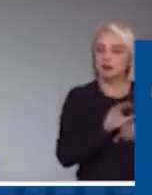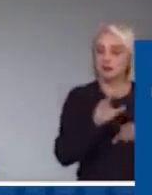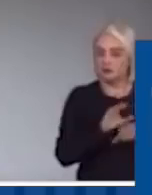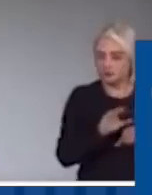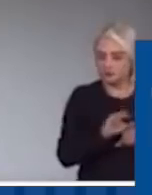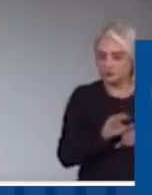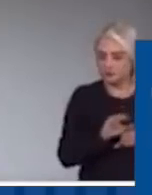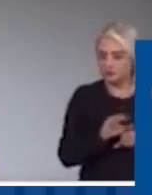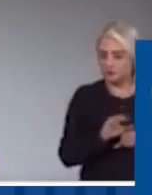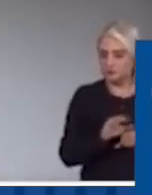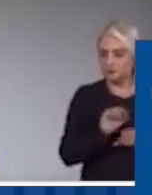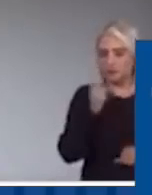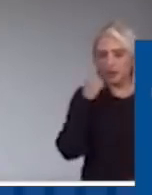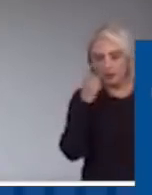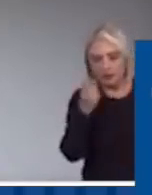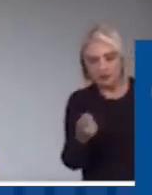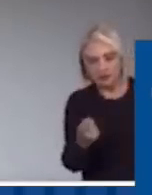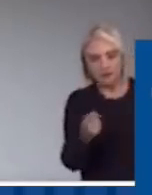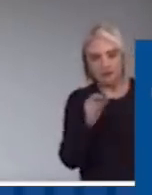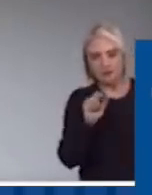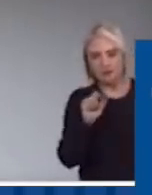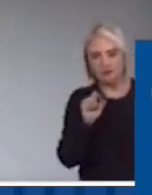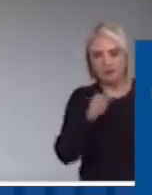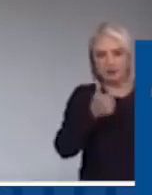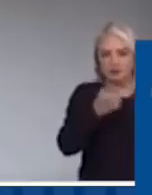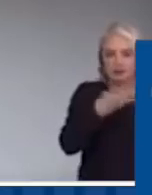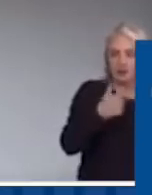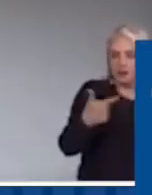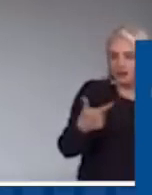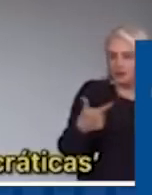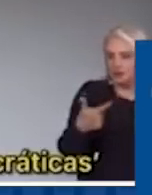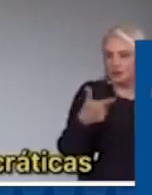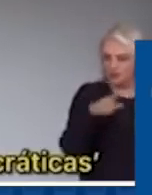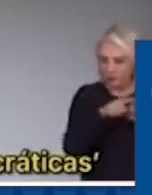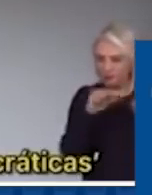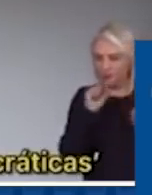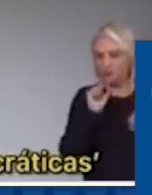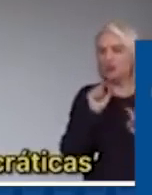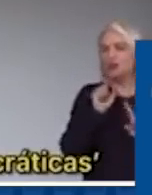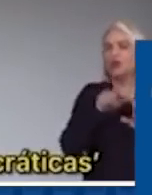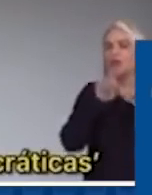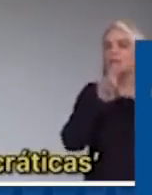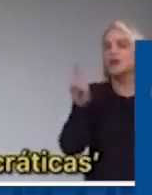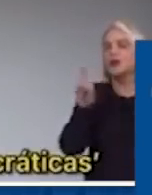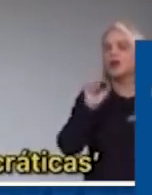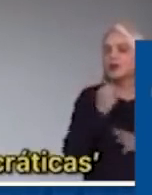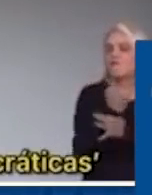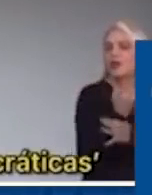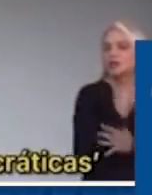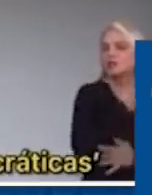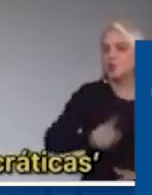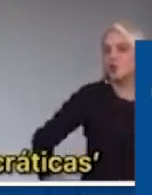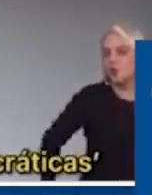É interessante, se a gente pegar o 142, ele está em que título? Da defesa do Estado e